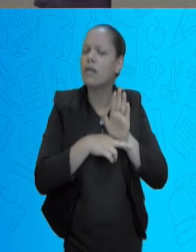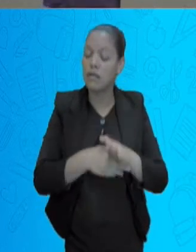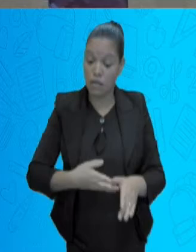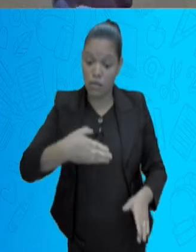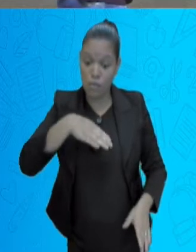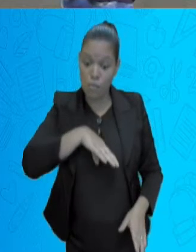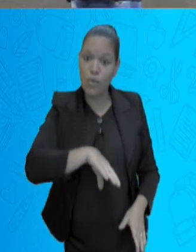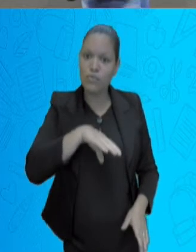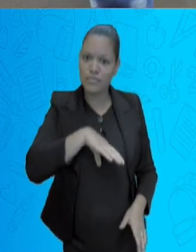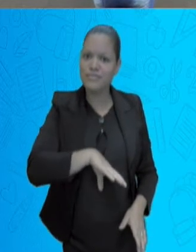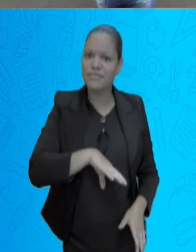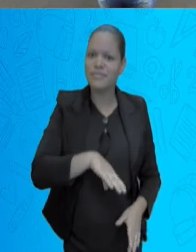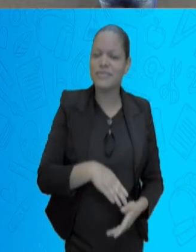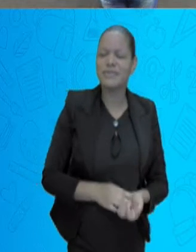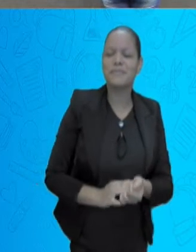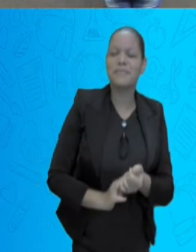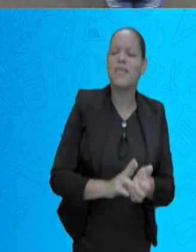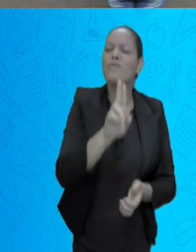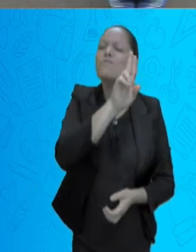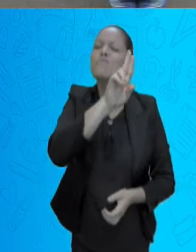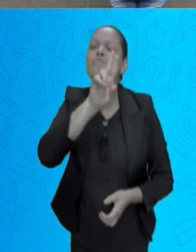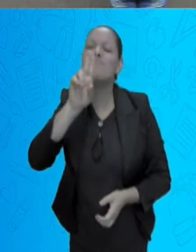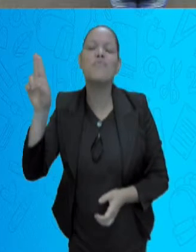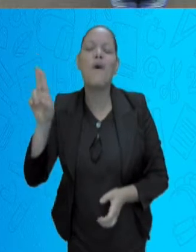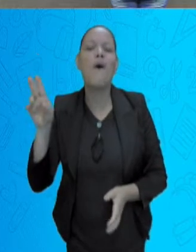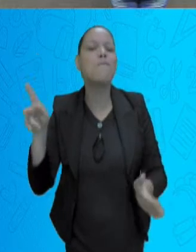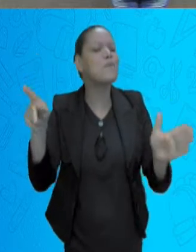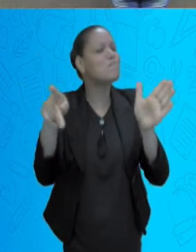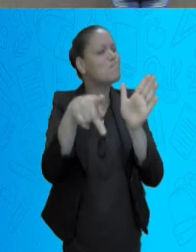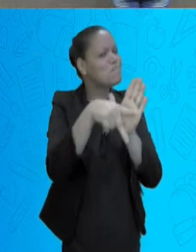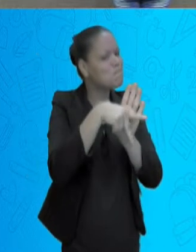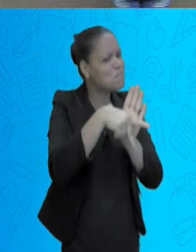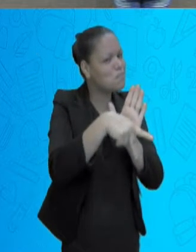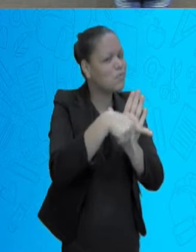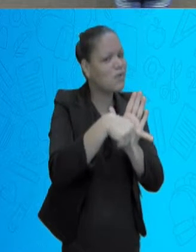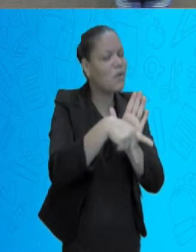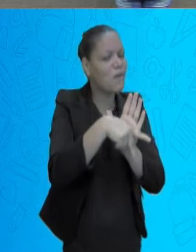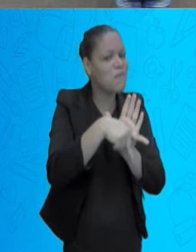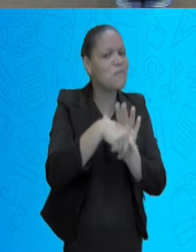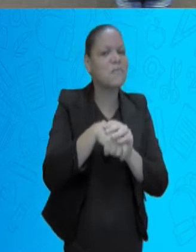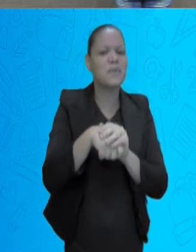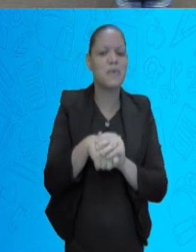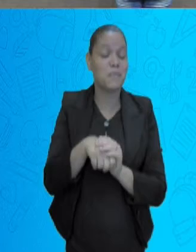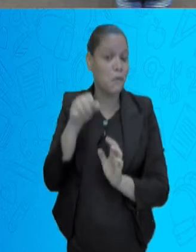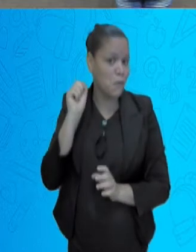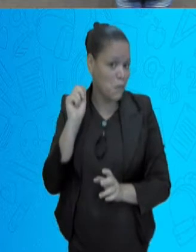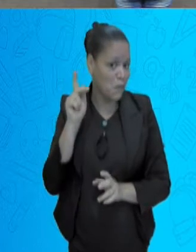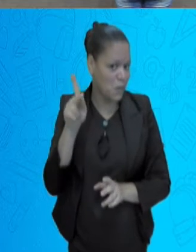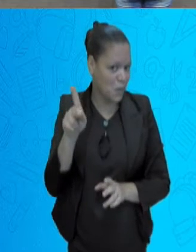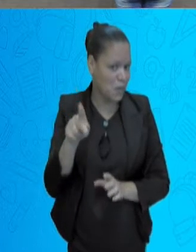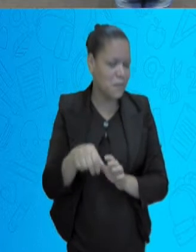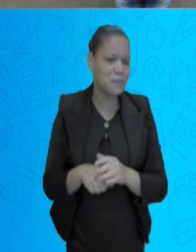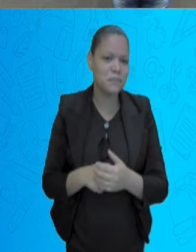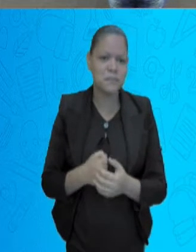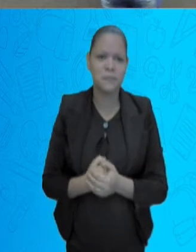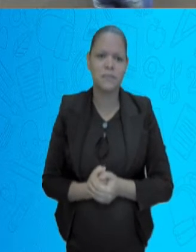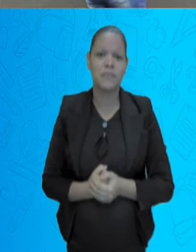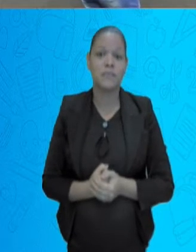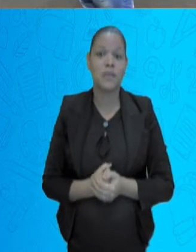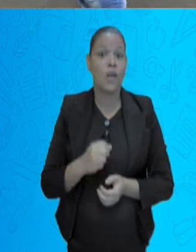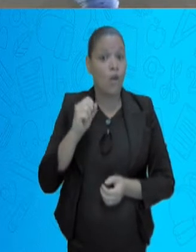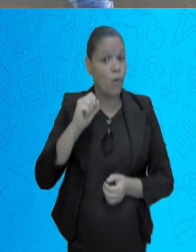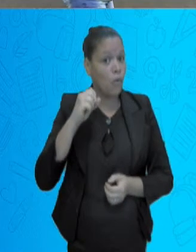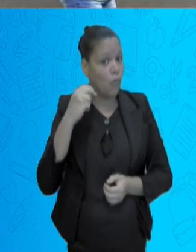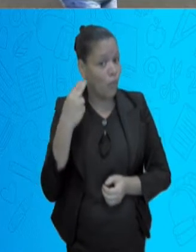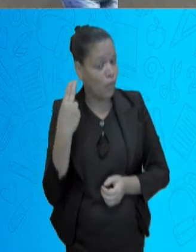Então, todos esses nomes, eles são nomes próprios. Ou